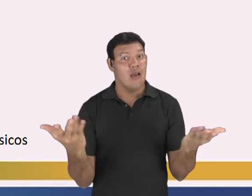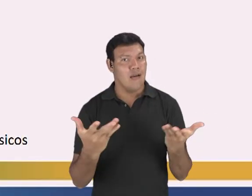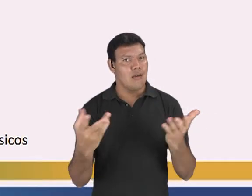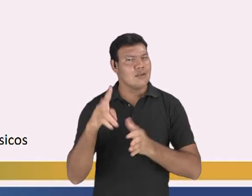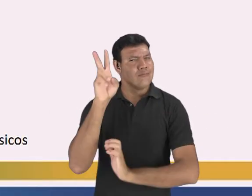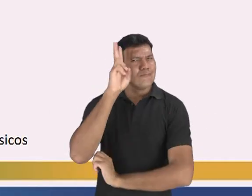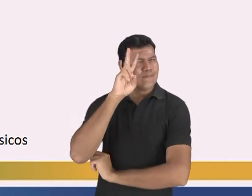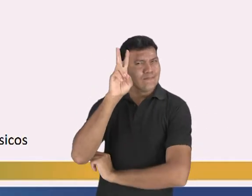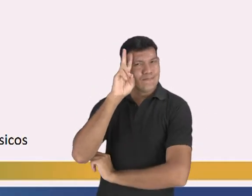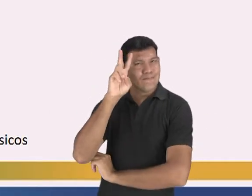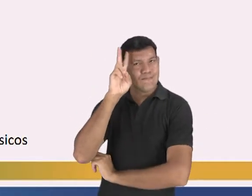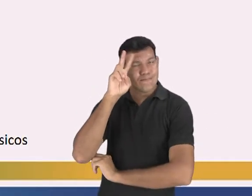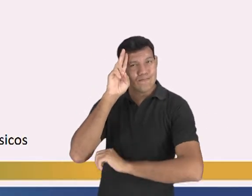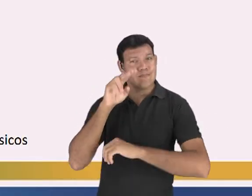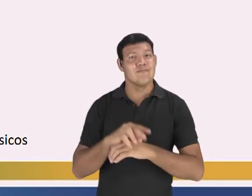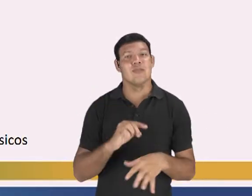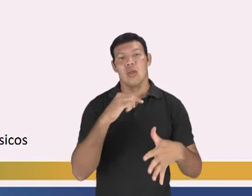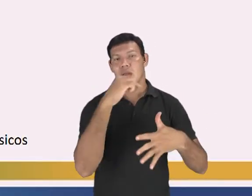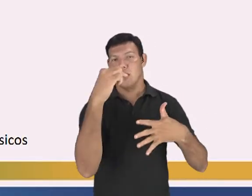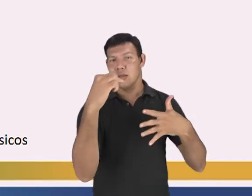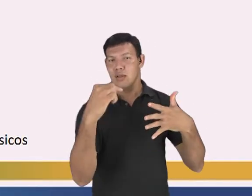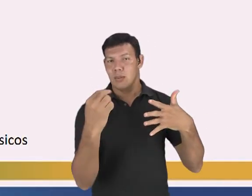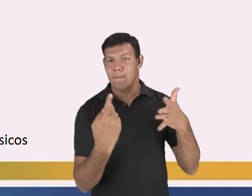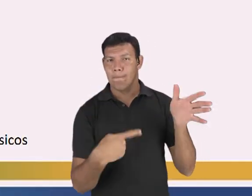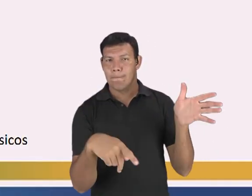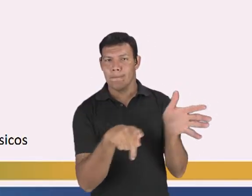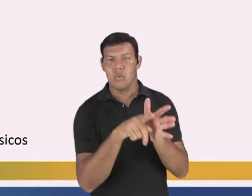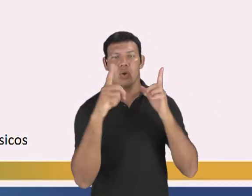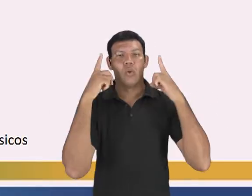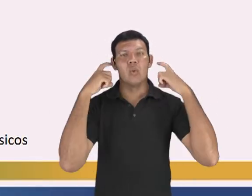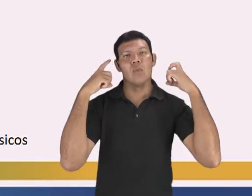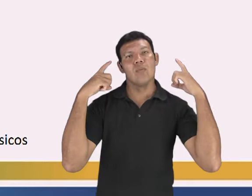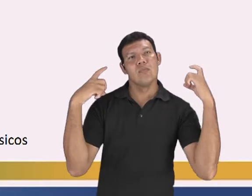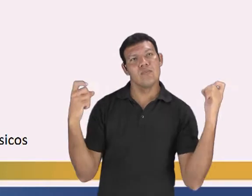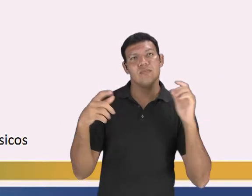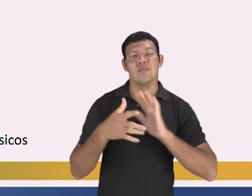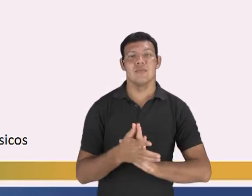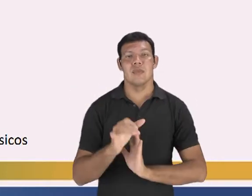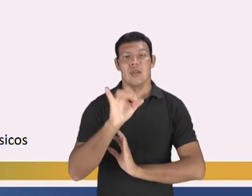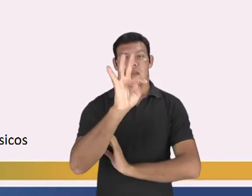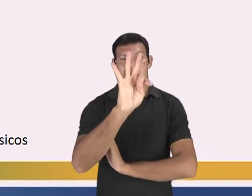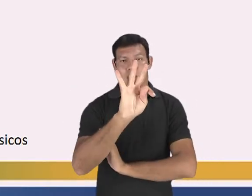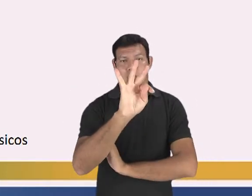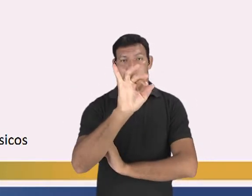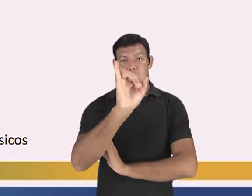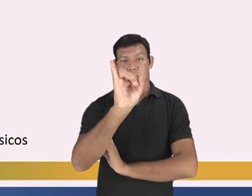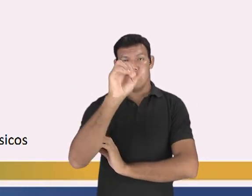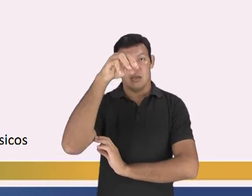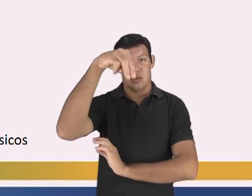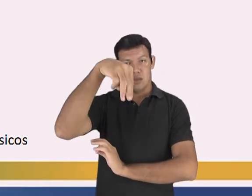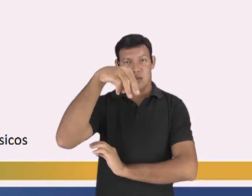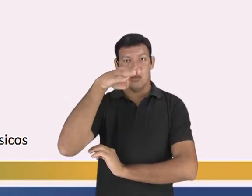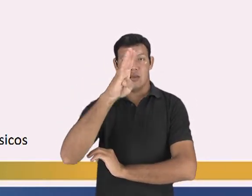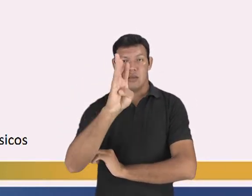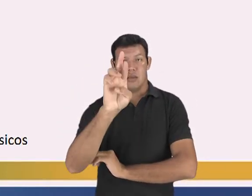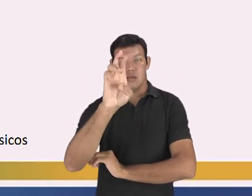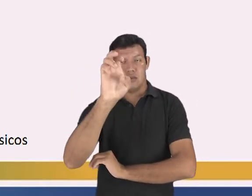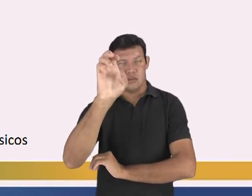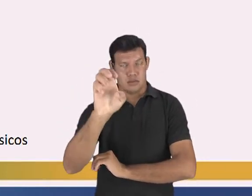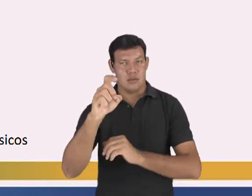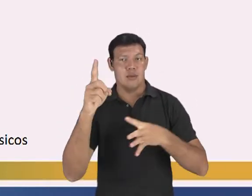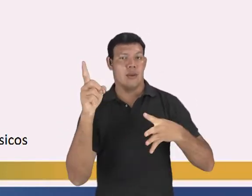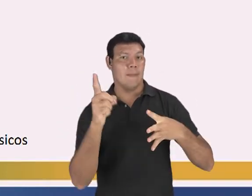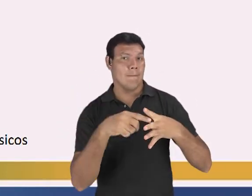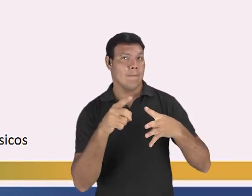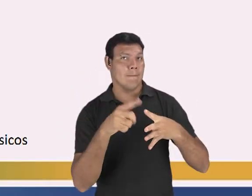comigo quais são os elementos do som. Primeiro deles eu tenho o timbre. Alguns autores dizem que o timbre